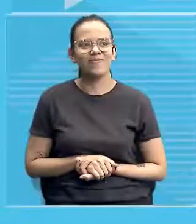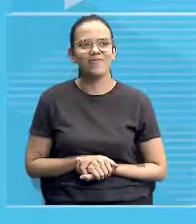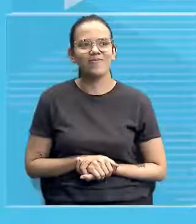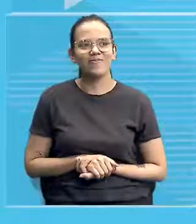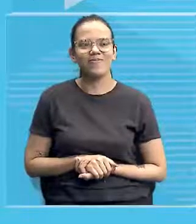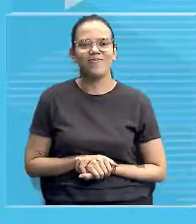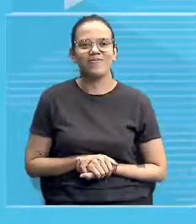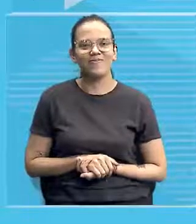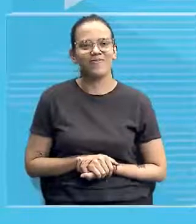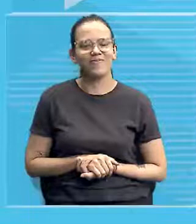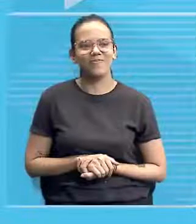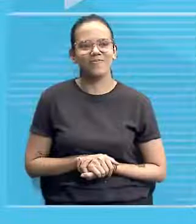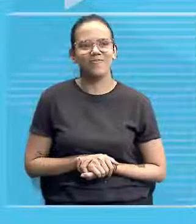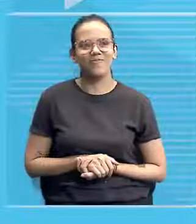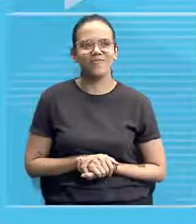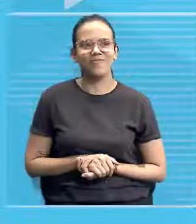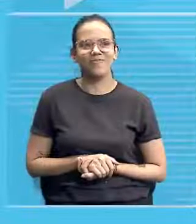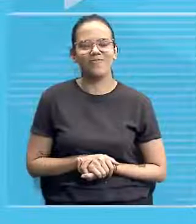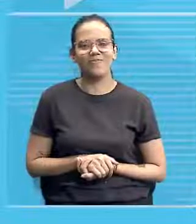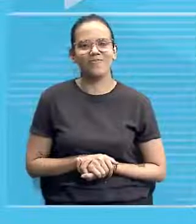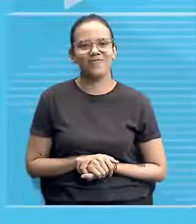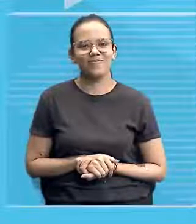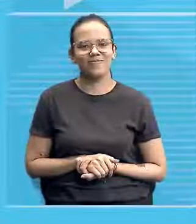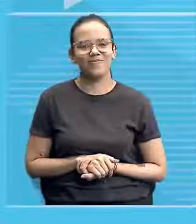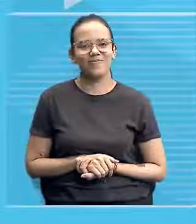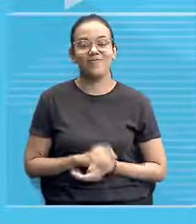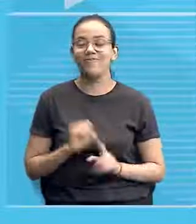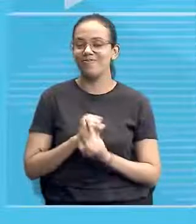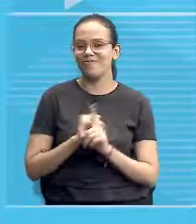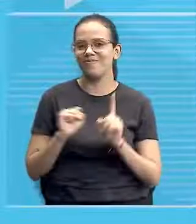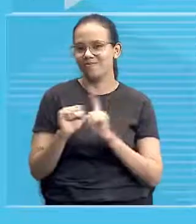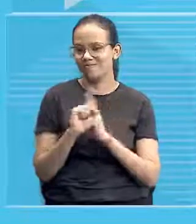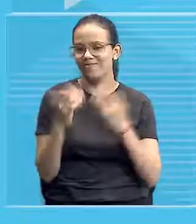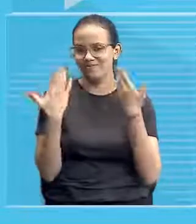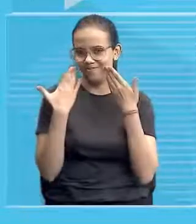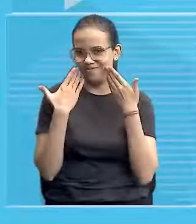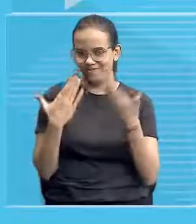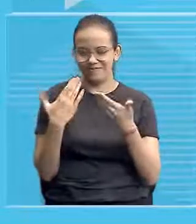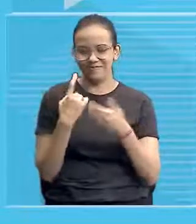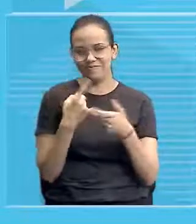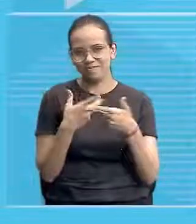Né? Para a sociedade mostra uma coisa.